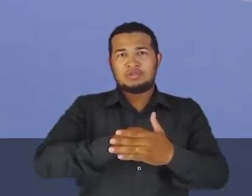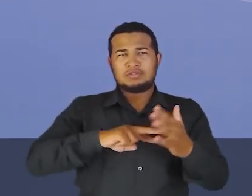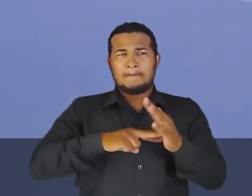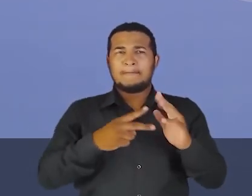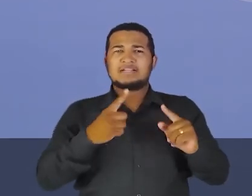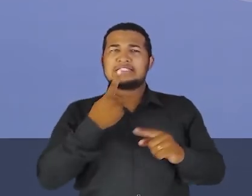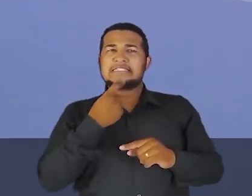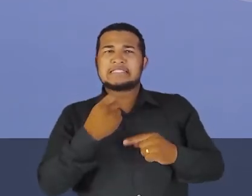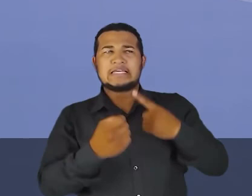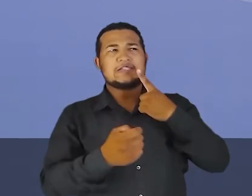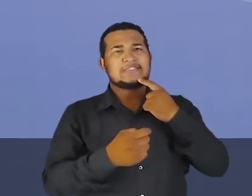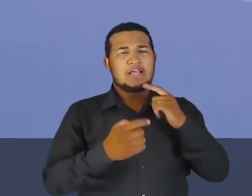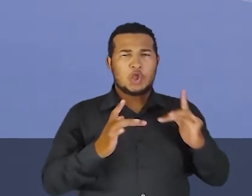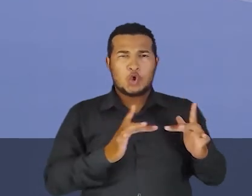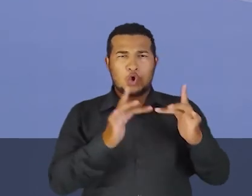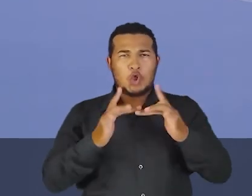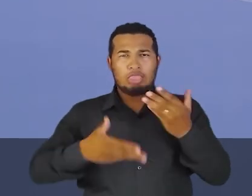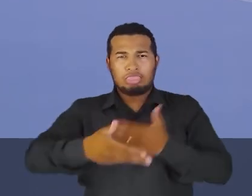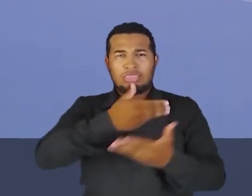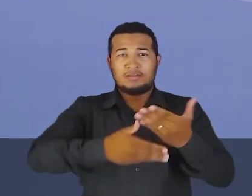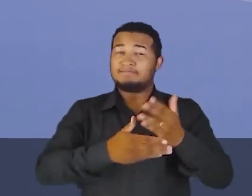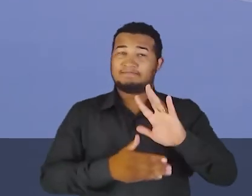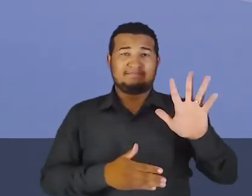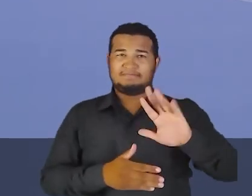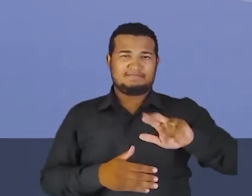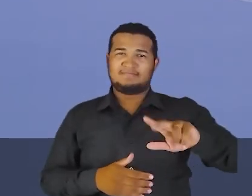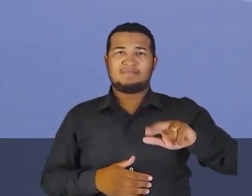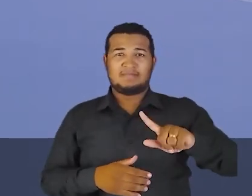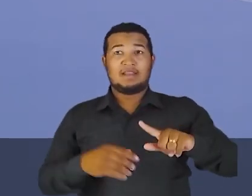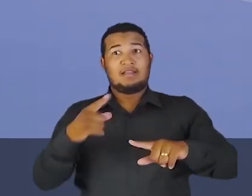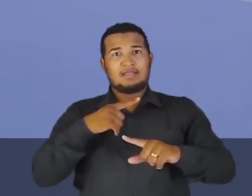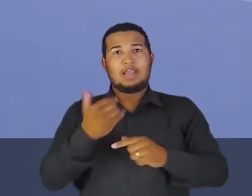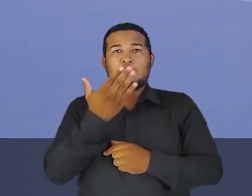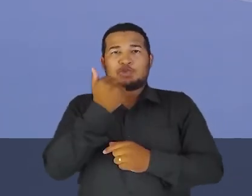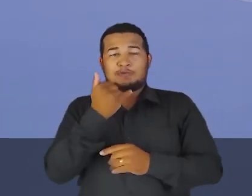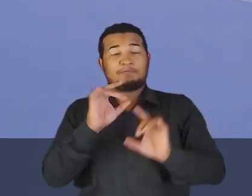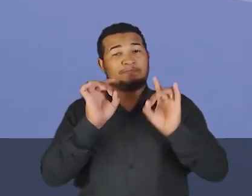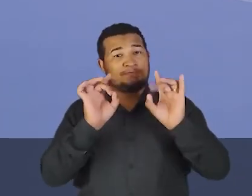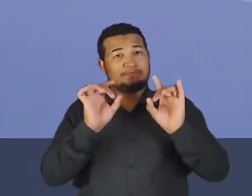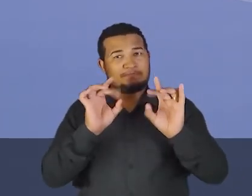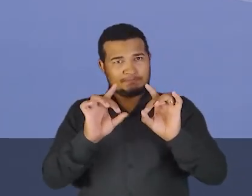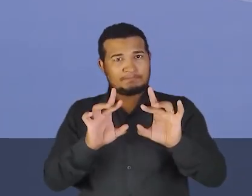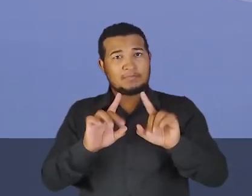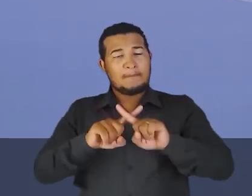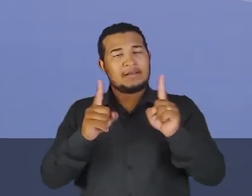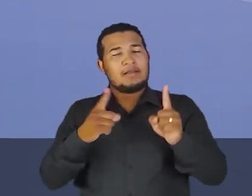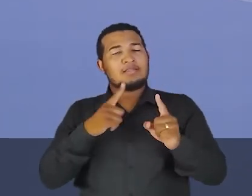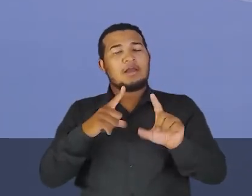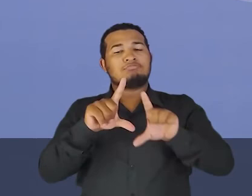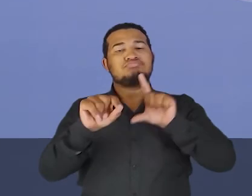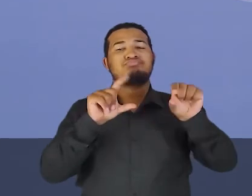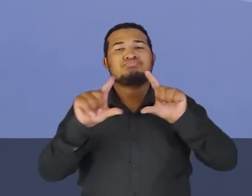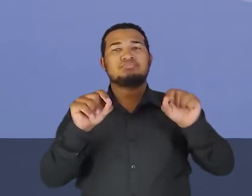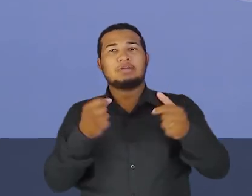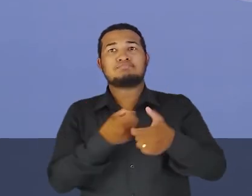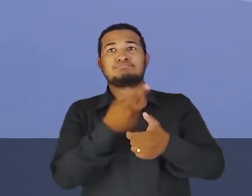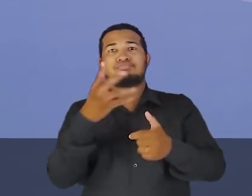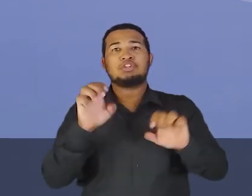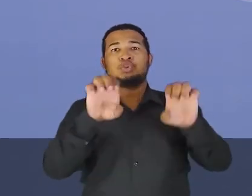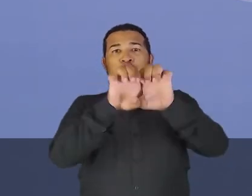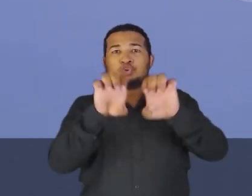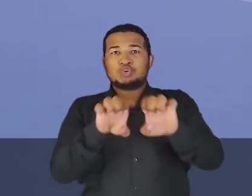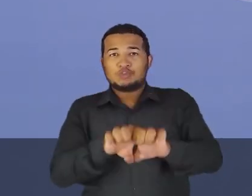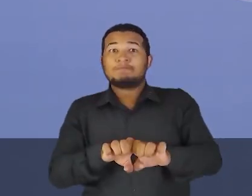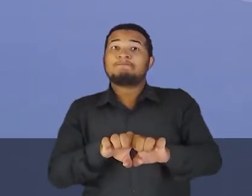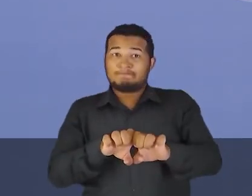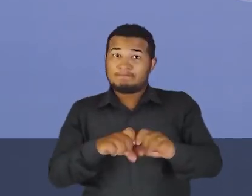sangue do feto, no caso, né? Acontece a passagem desses nutrientes, mas acontece uma seleção de muitas estruturas. E